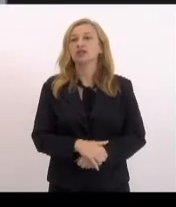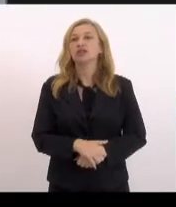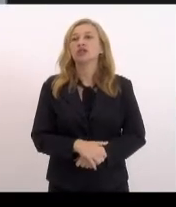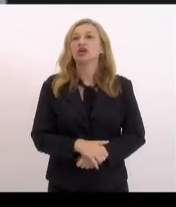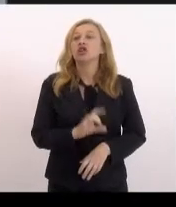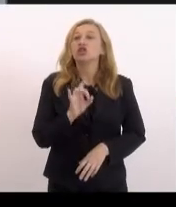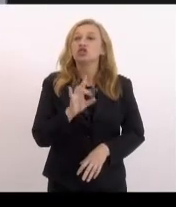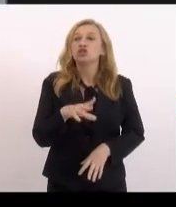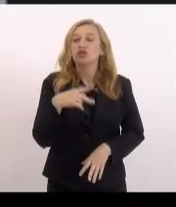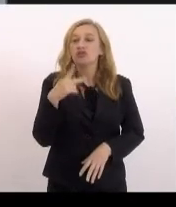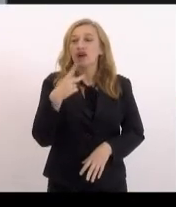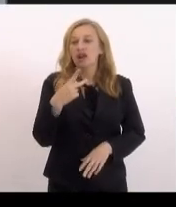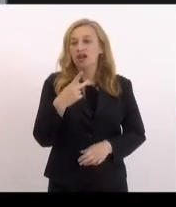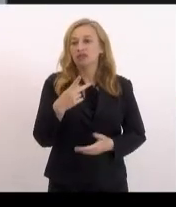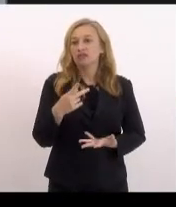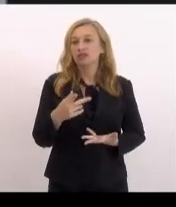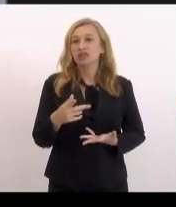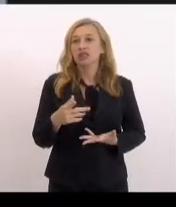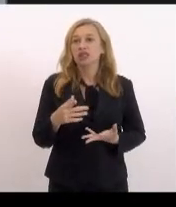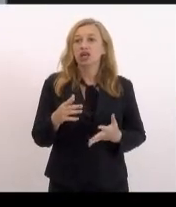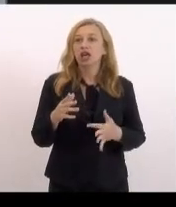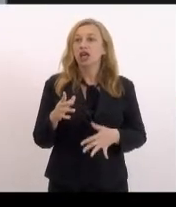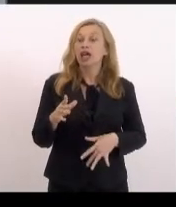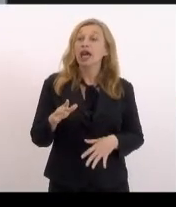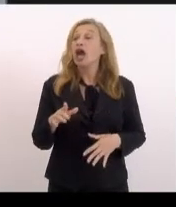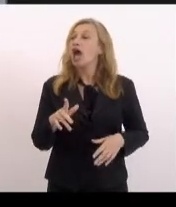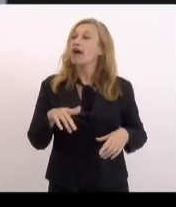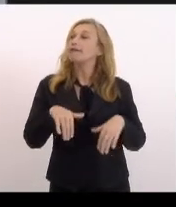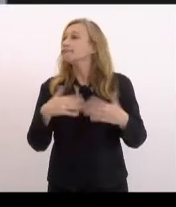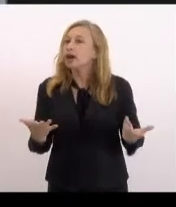só falei que elas estavam erradas. Então não me